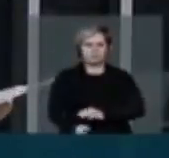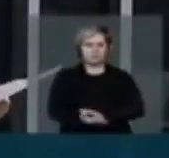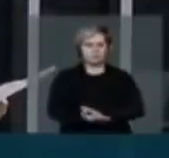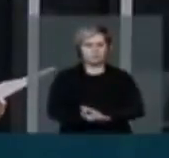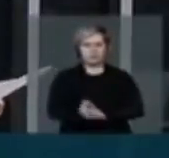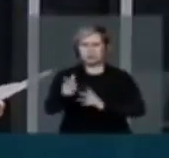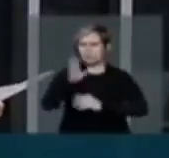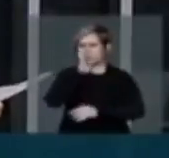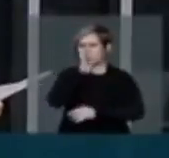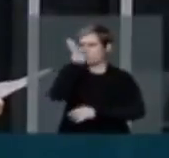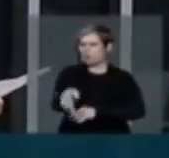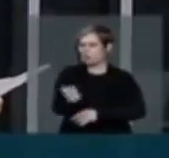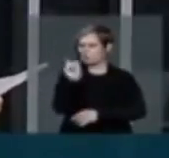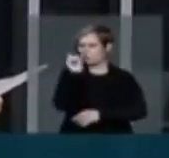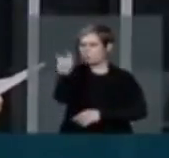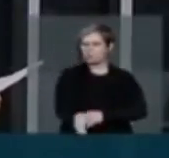ele acusa,